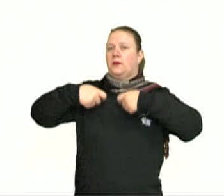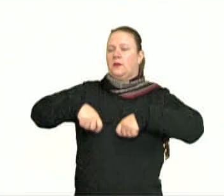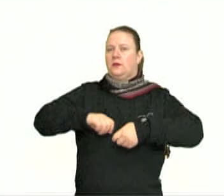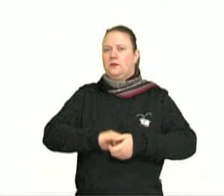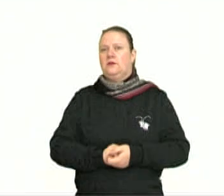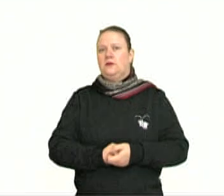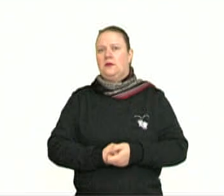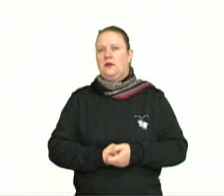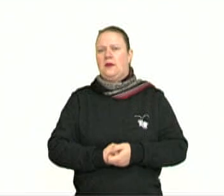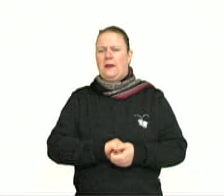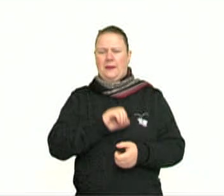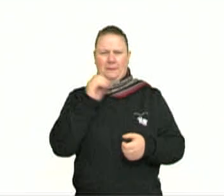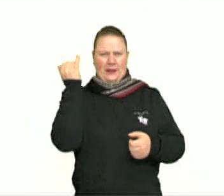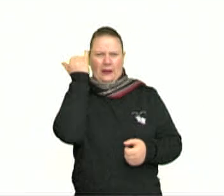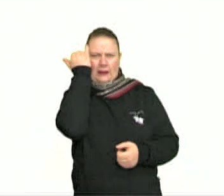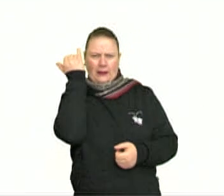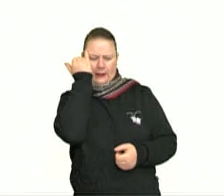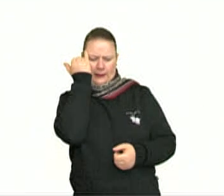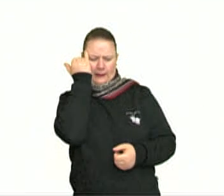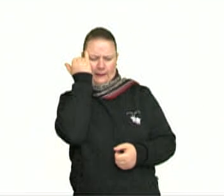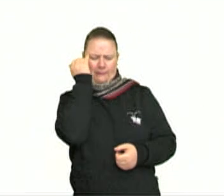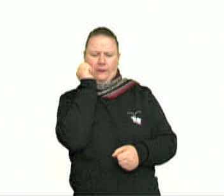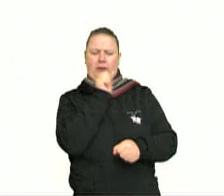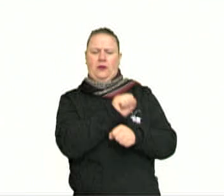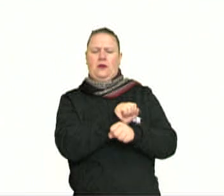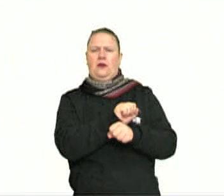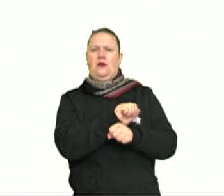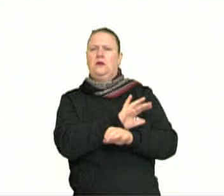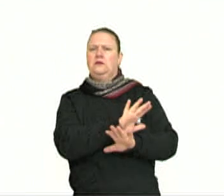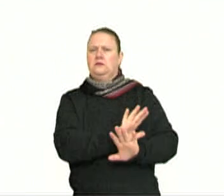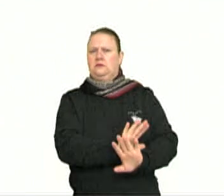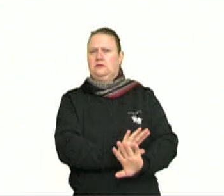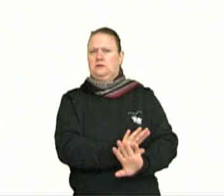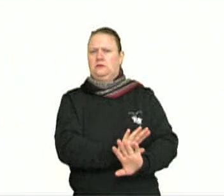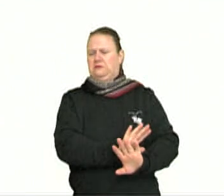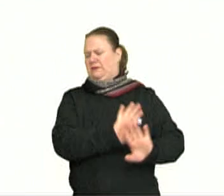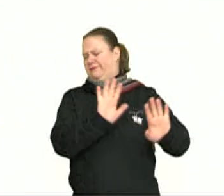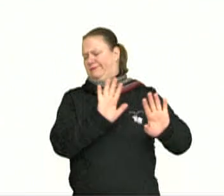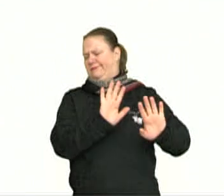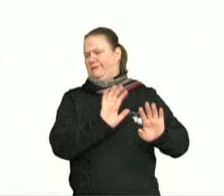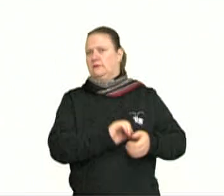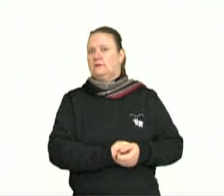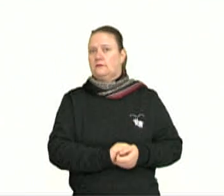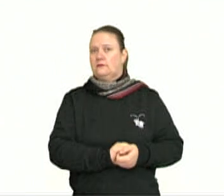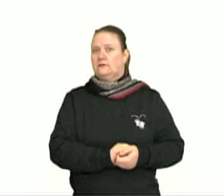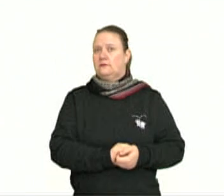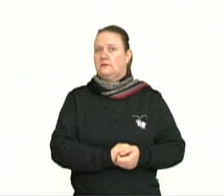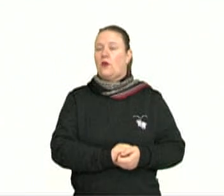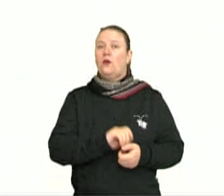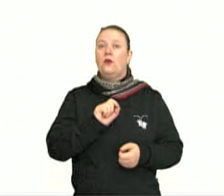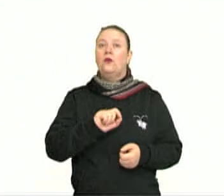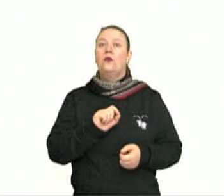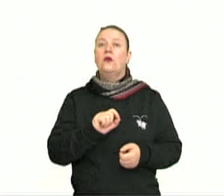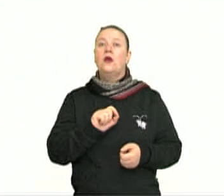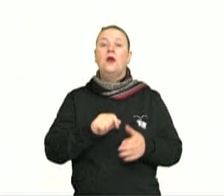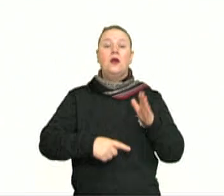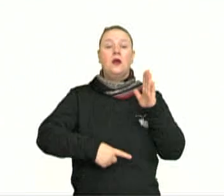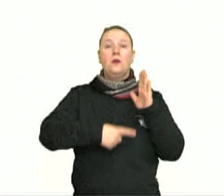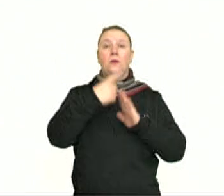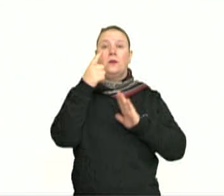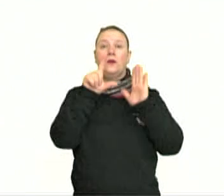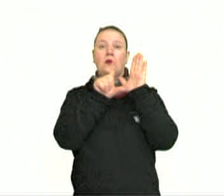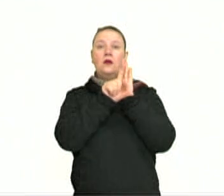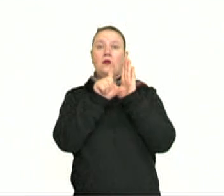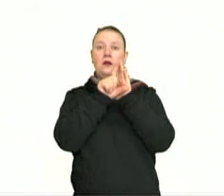ser preguiçoso fisicamente, falando sem desrespeitar a primeira lei de Newton? Vamos pensar